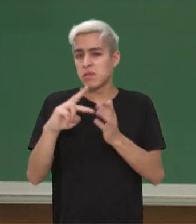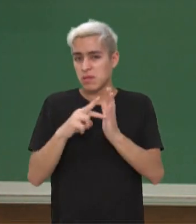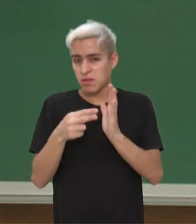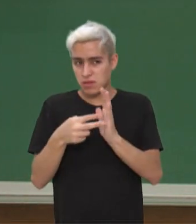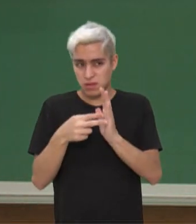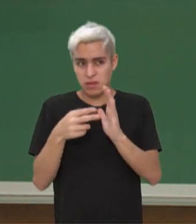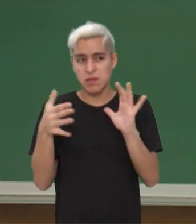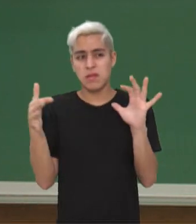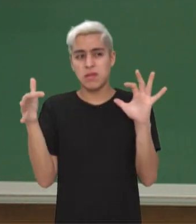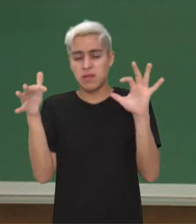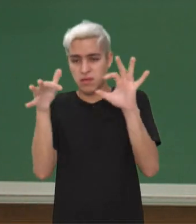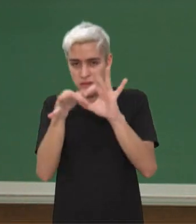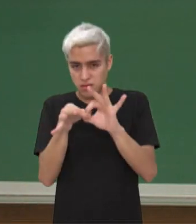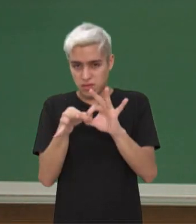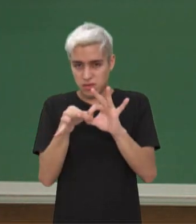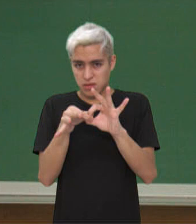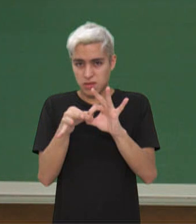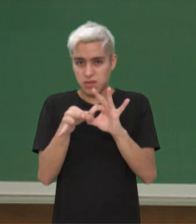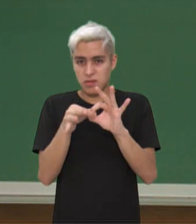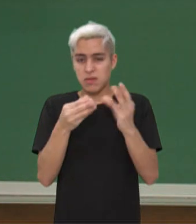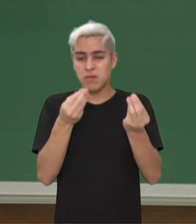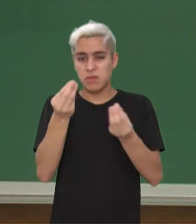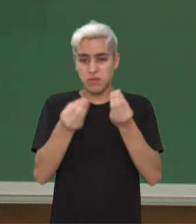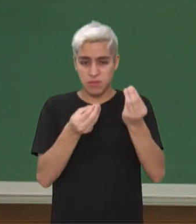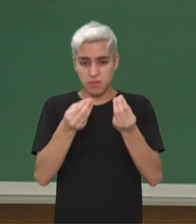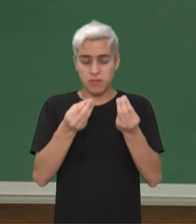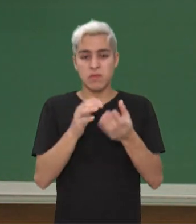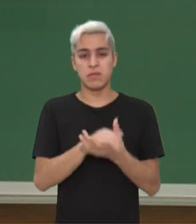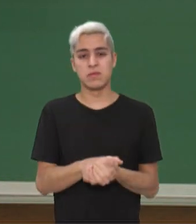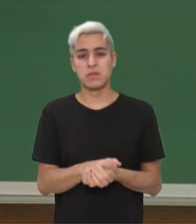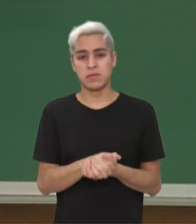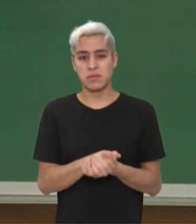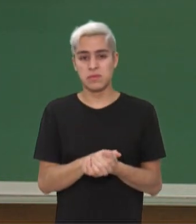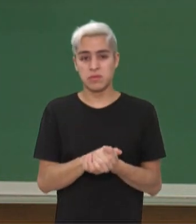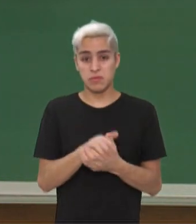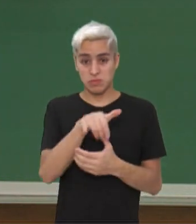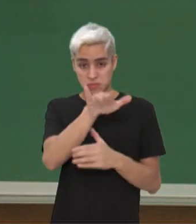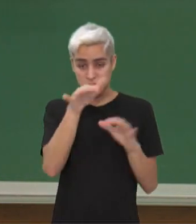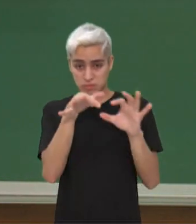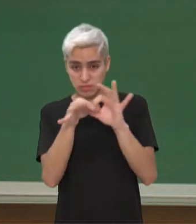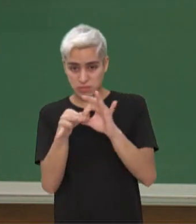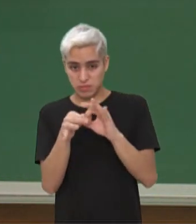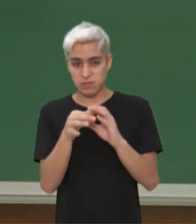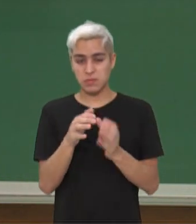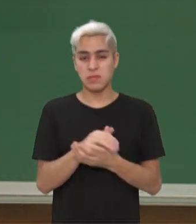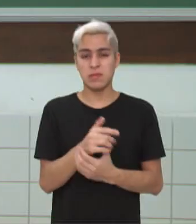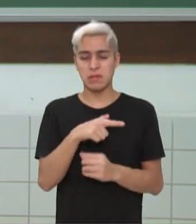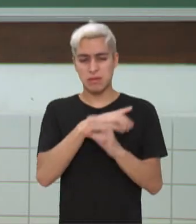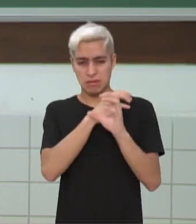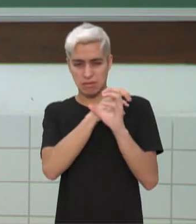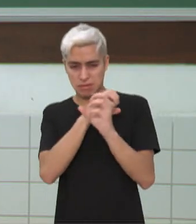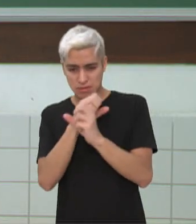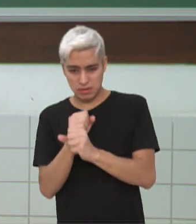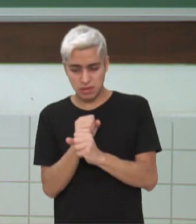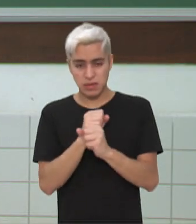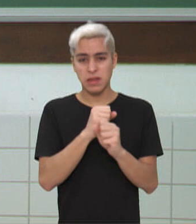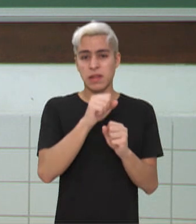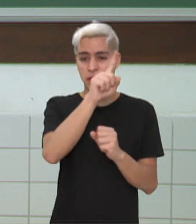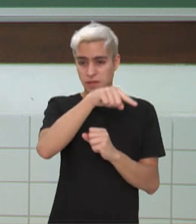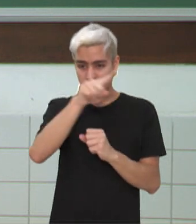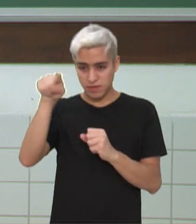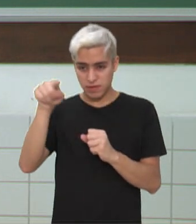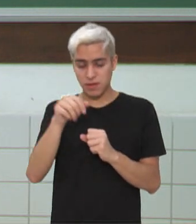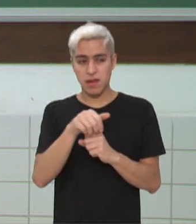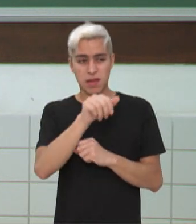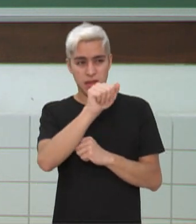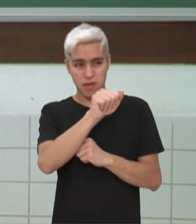intersecção da parábola com o eixo y. E tem a sua forma fatorada da função quadrática, né? É o a